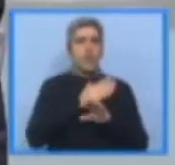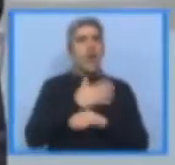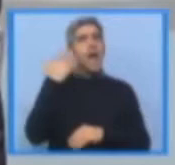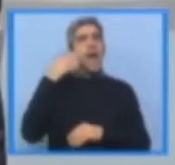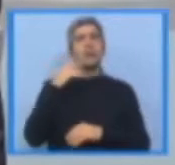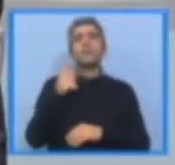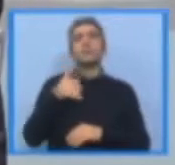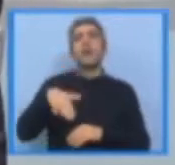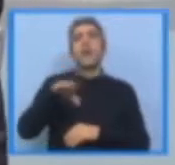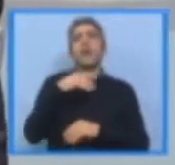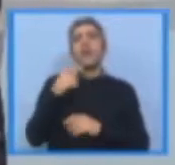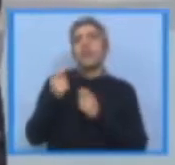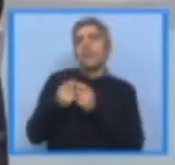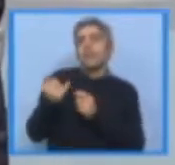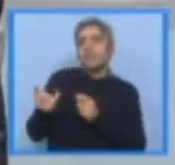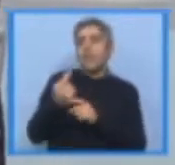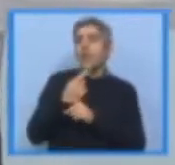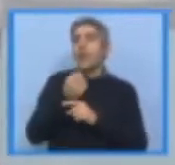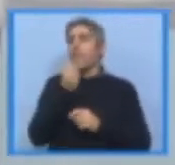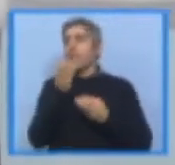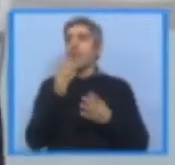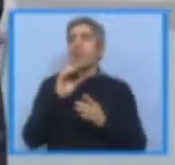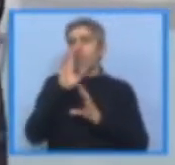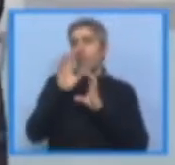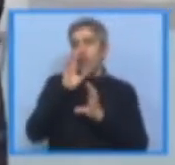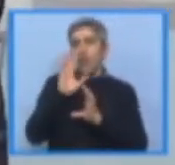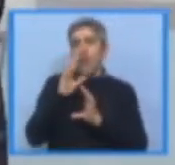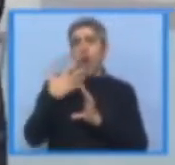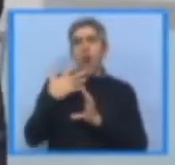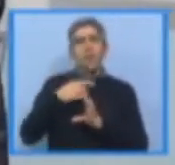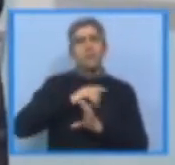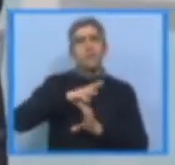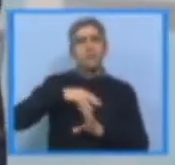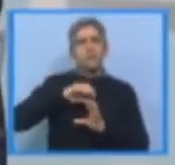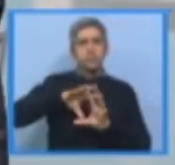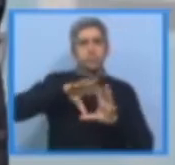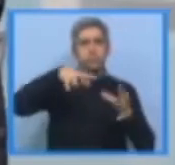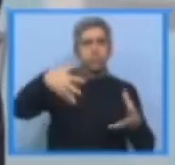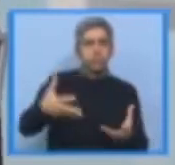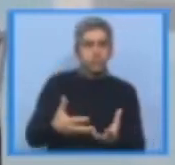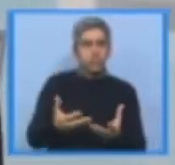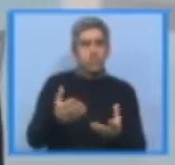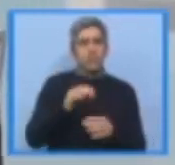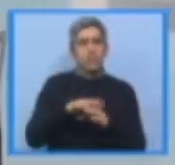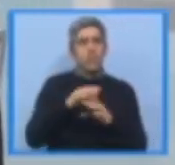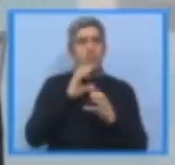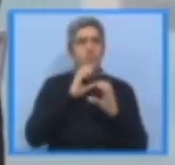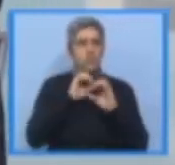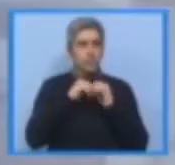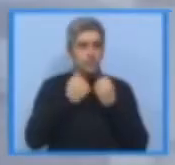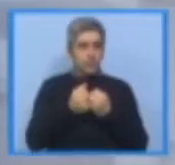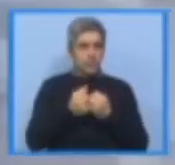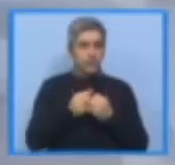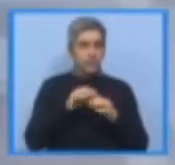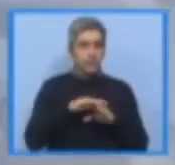de bairro passa a ser uma verdade espalhada pelo mundo. E aí é que está a fragilidade até da própria comunicação.